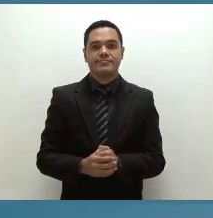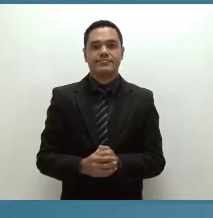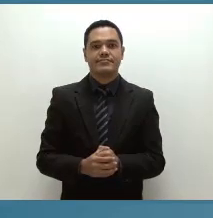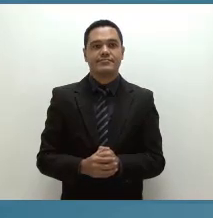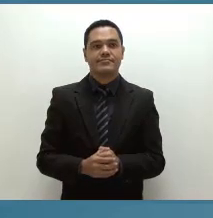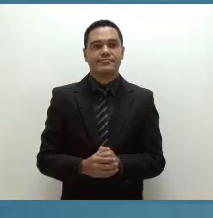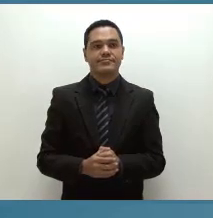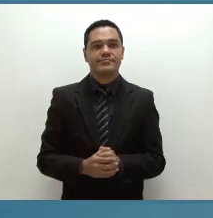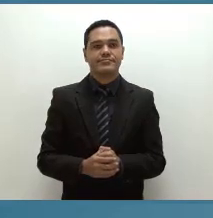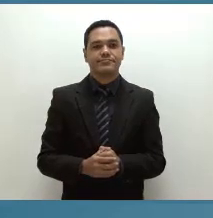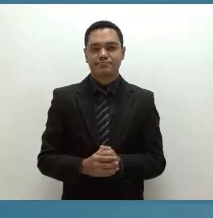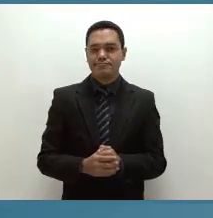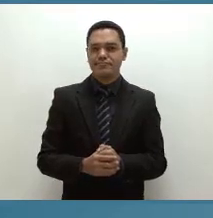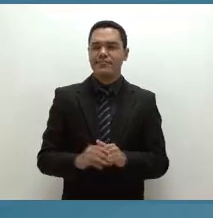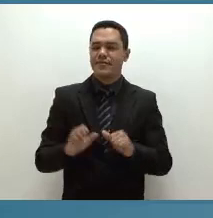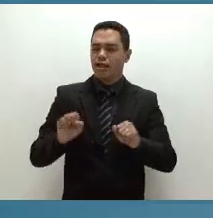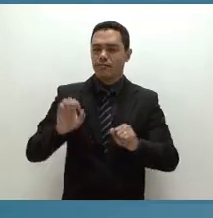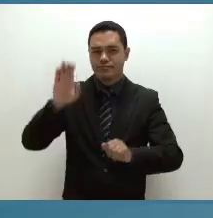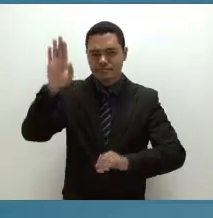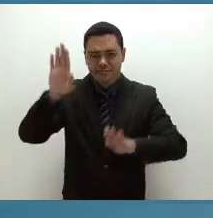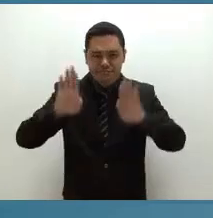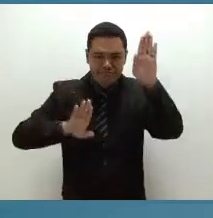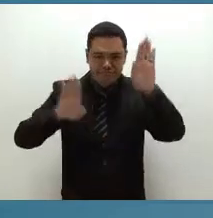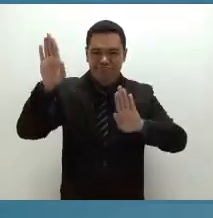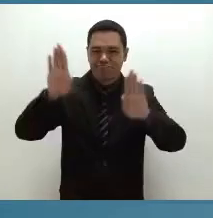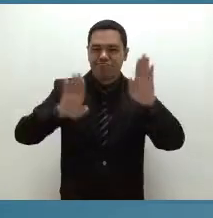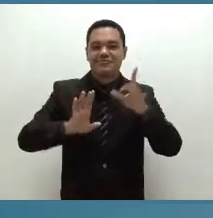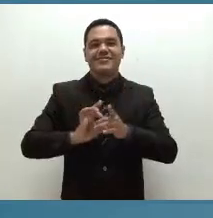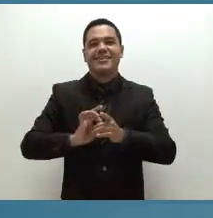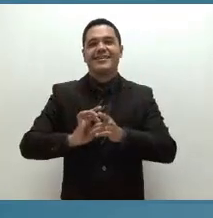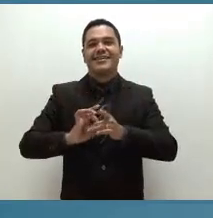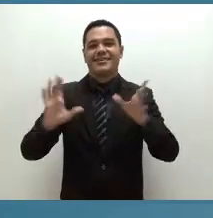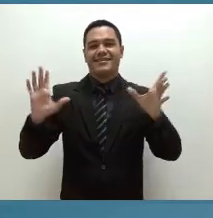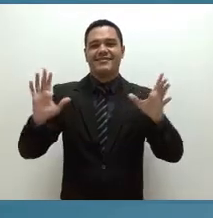Eu faculto a palavra a quem dela queira fazer uso.